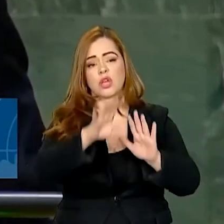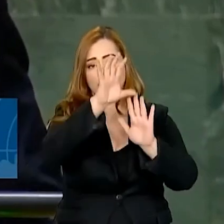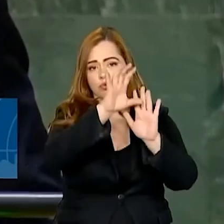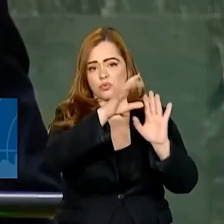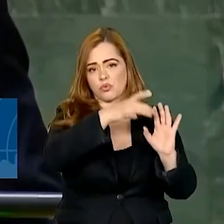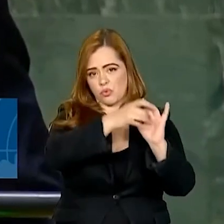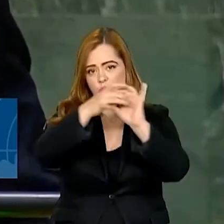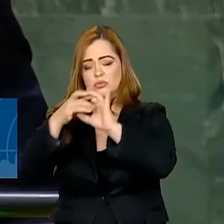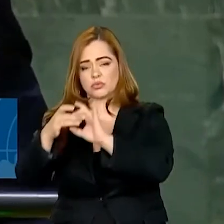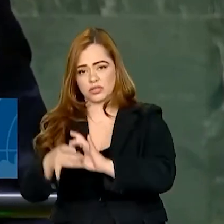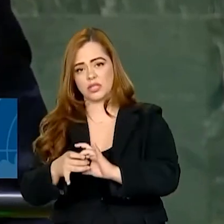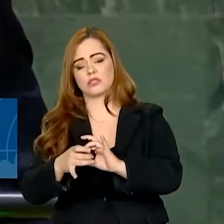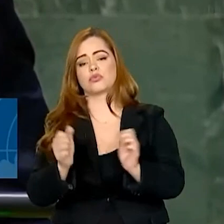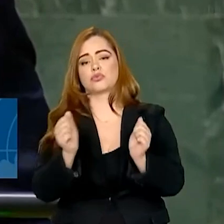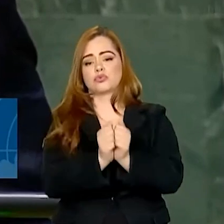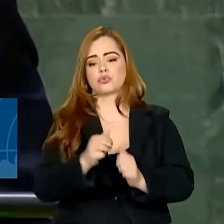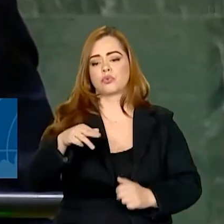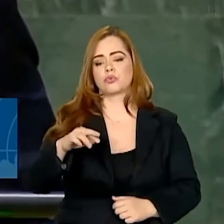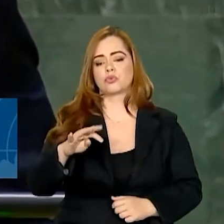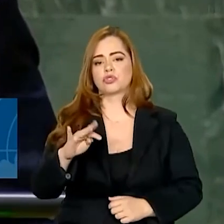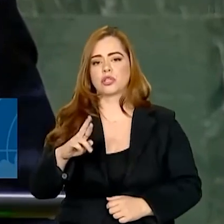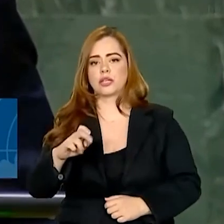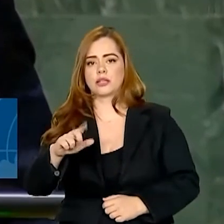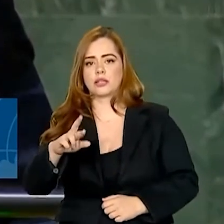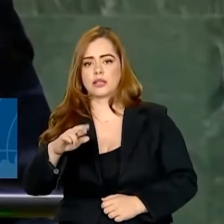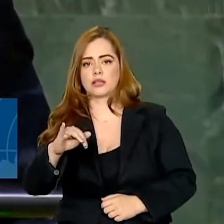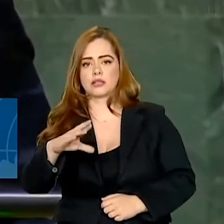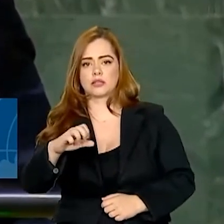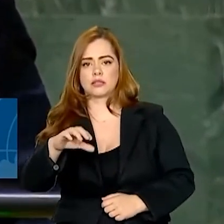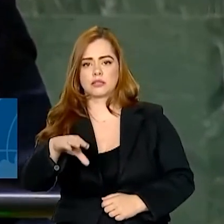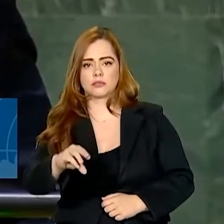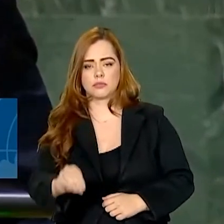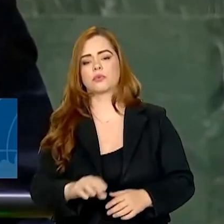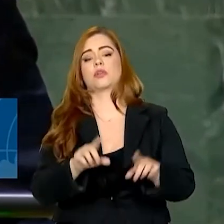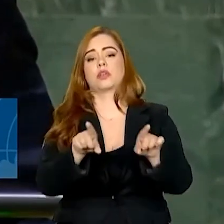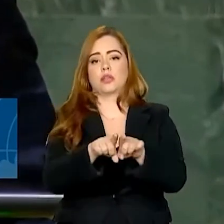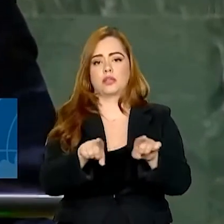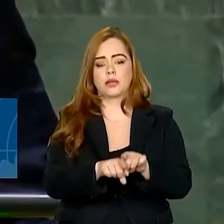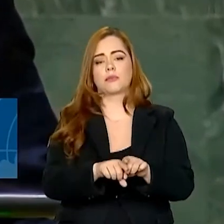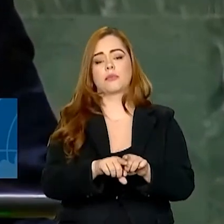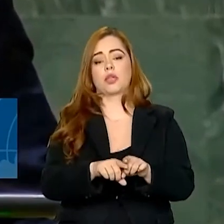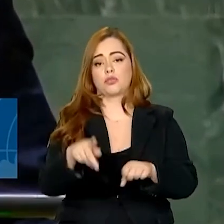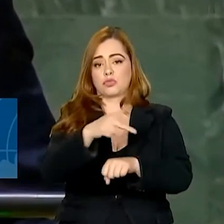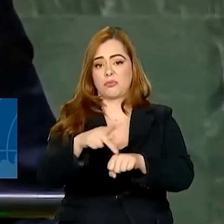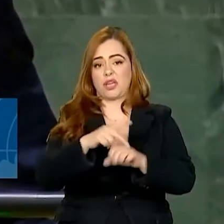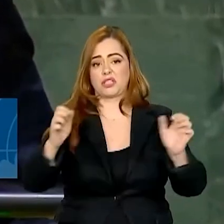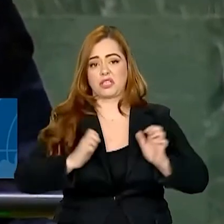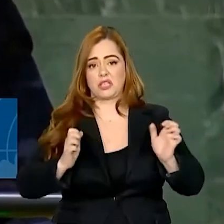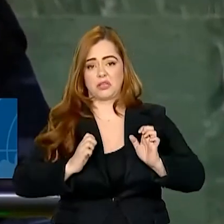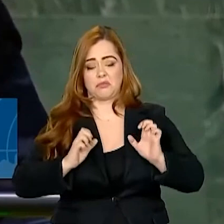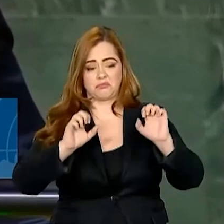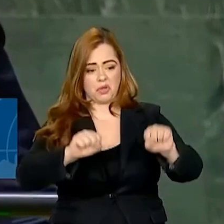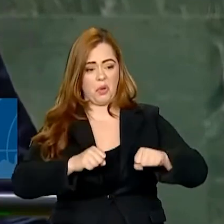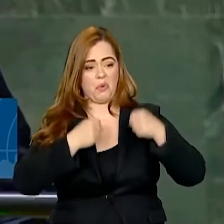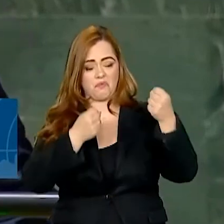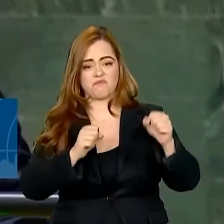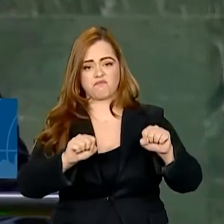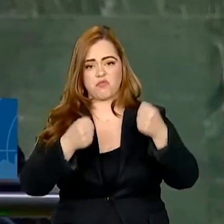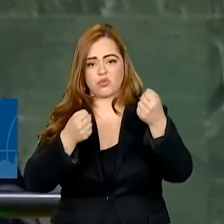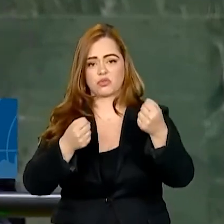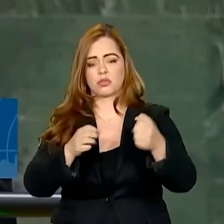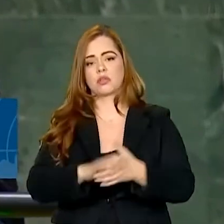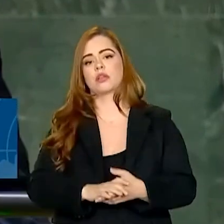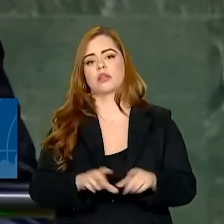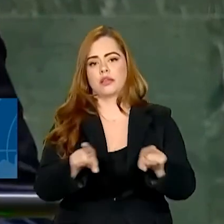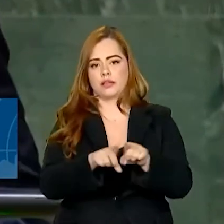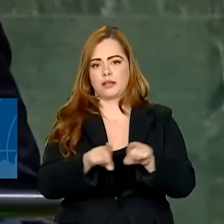contexto de grave crise do multilateralismo. O protecionismo dos países ricos ganhou força e a Organização Mundial do